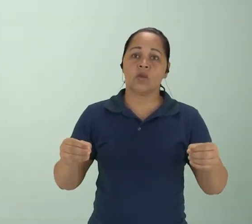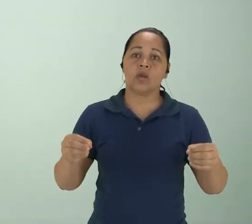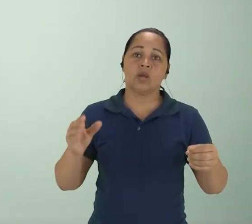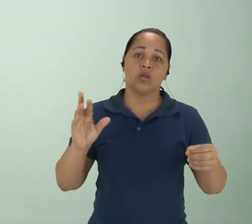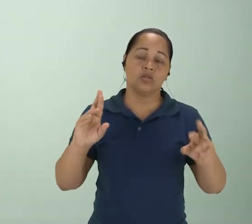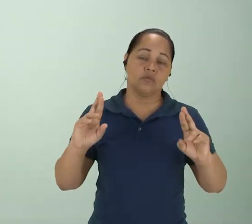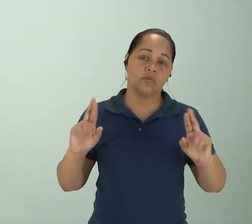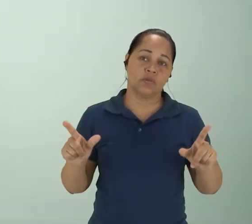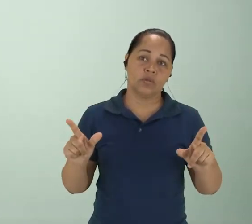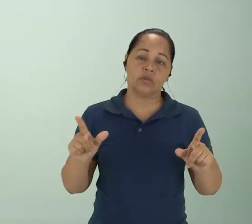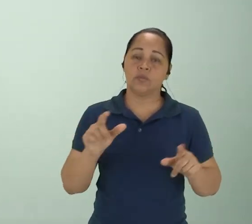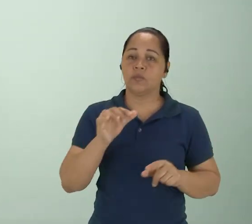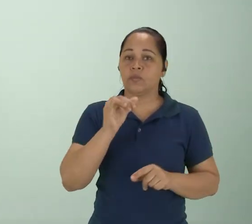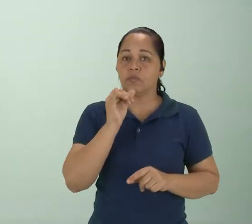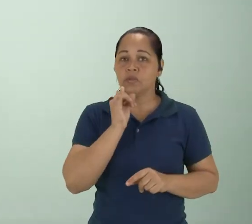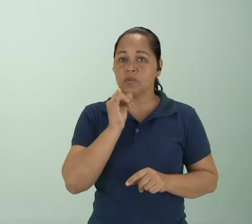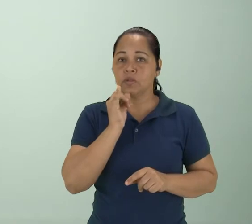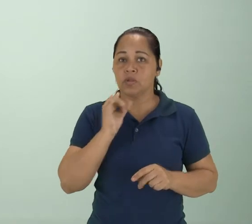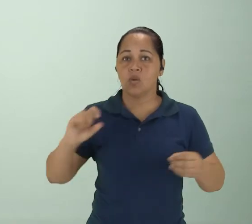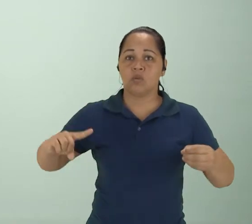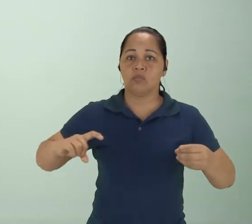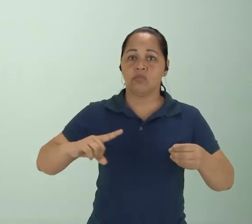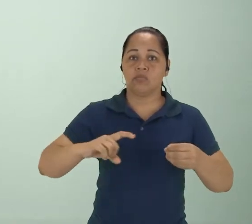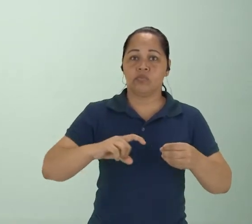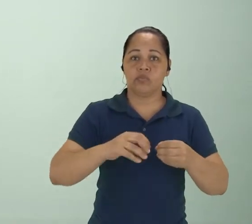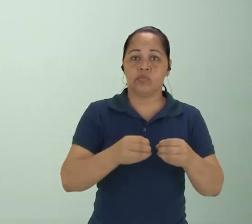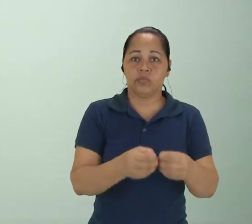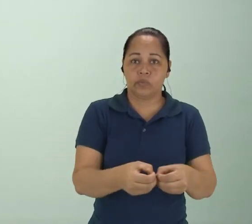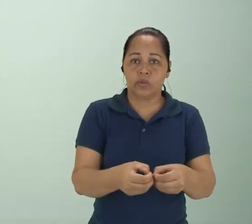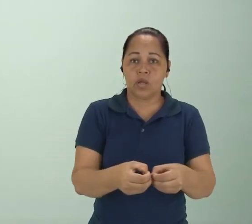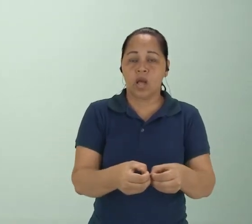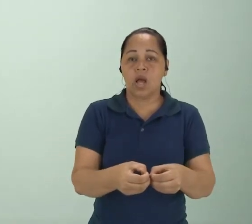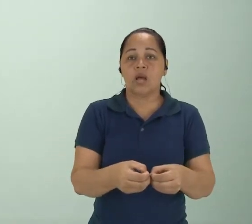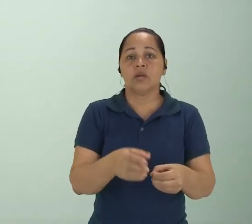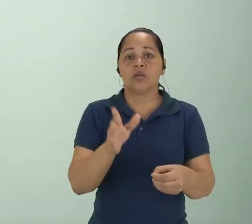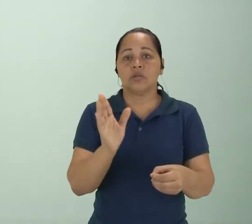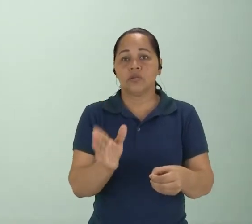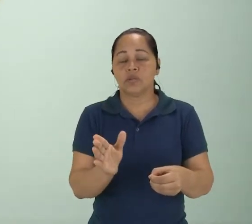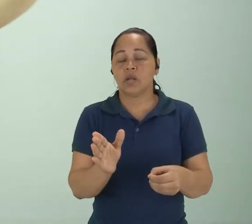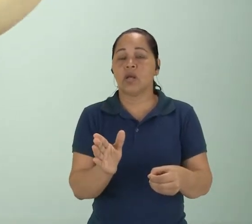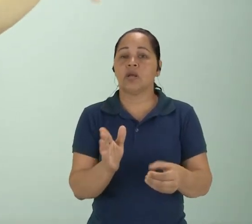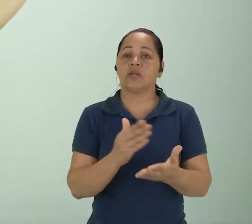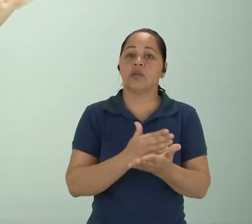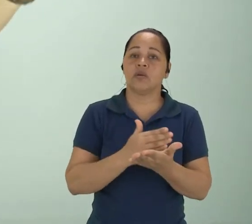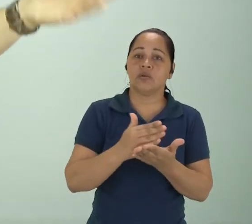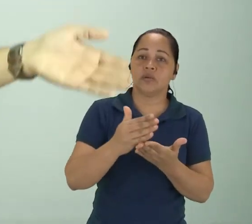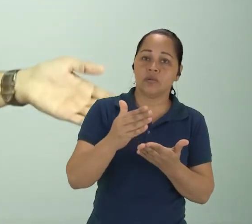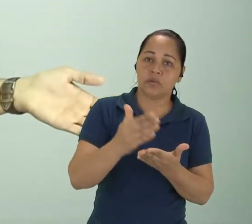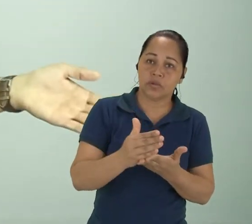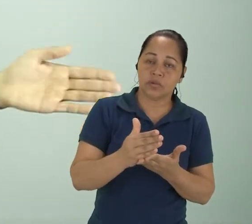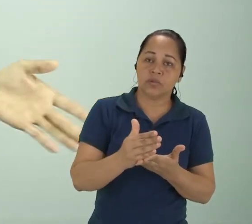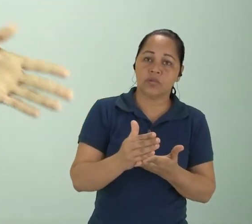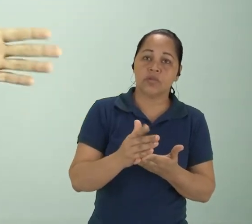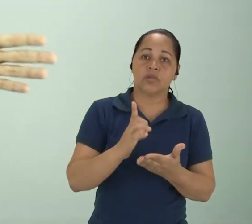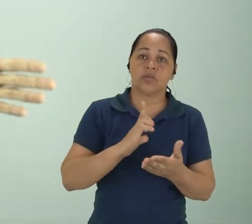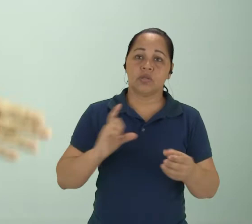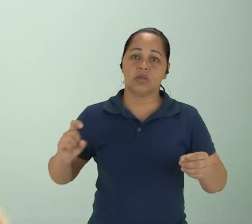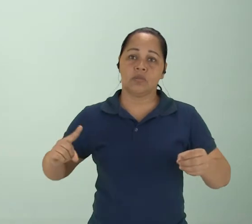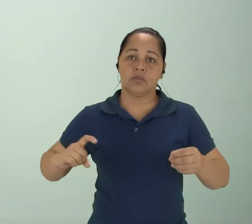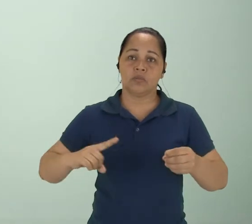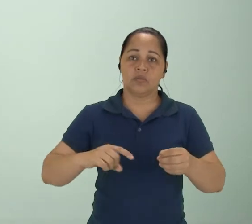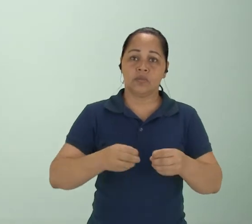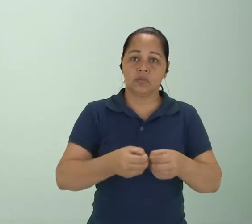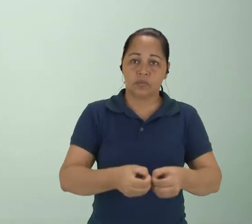humanos, que somos 2N com 46 cromossomos, vamos dar origem ao final da meiose a uma